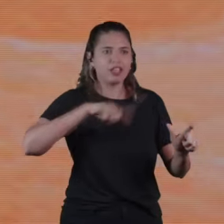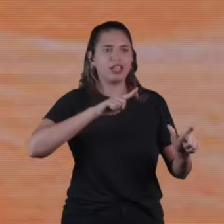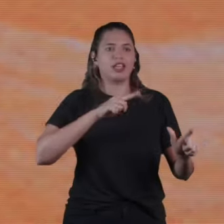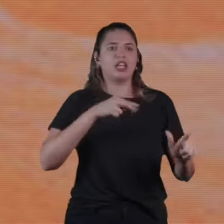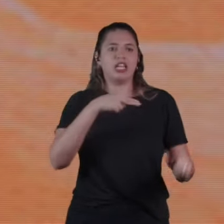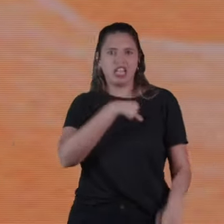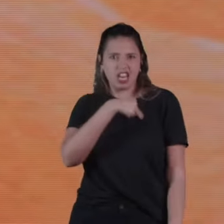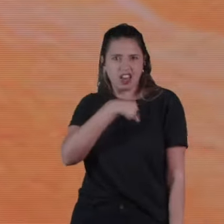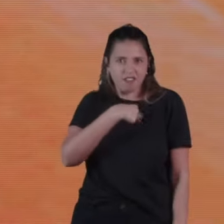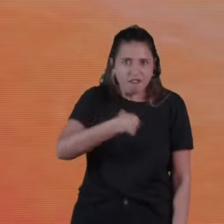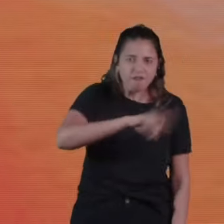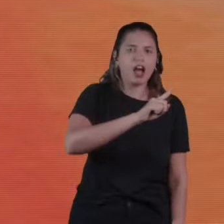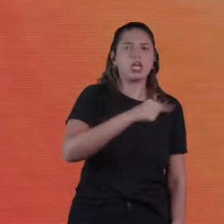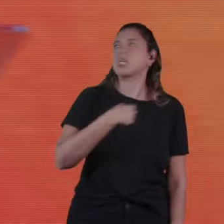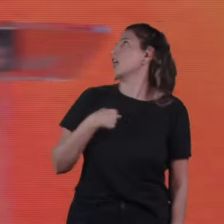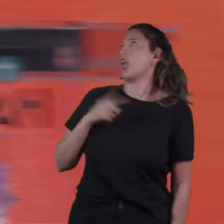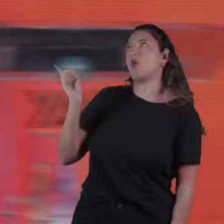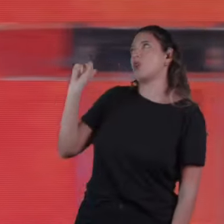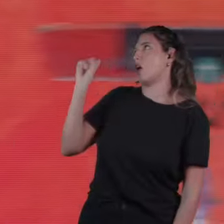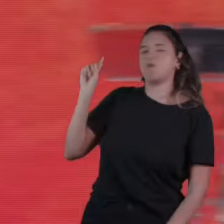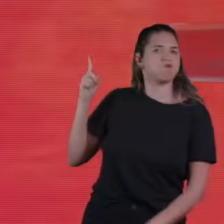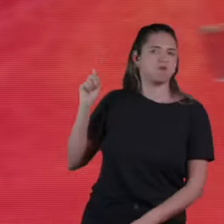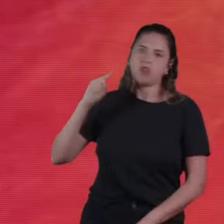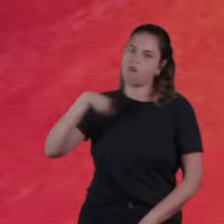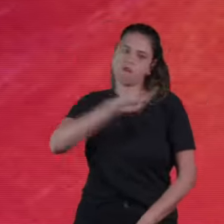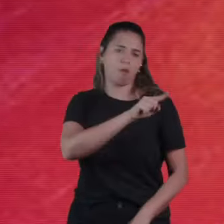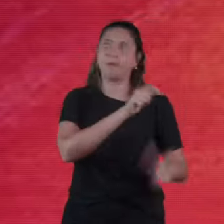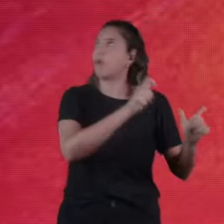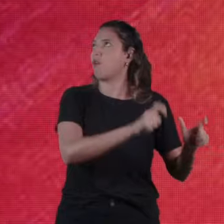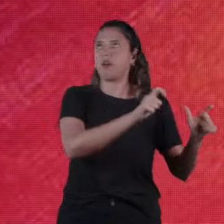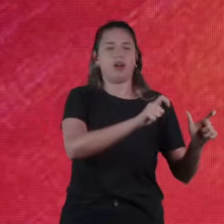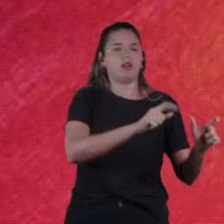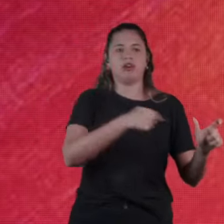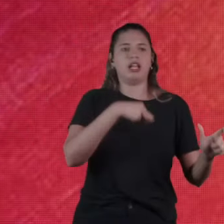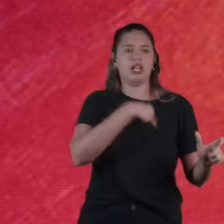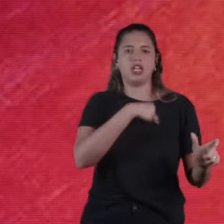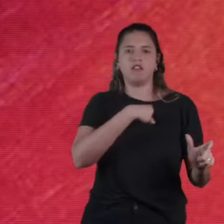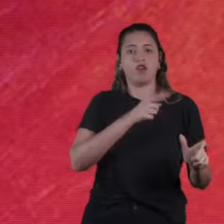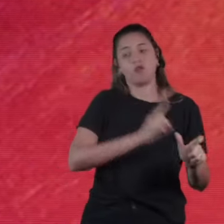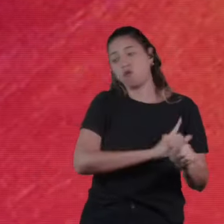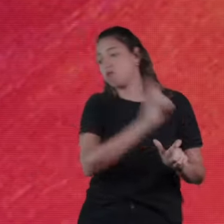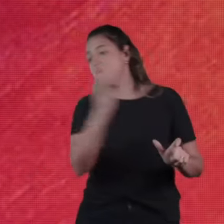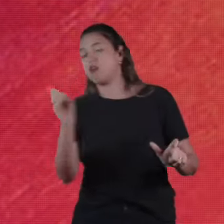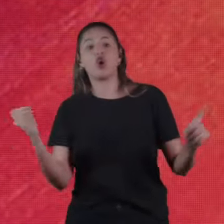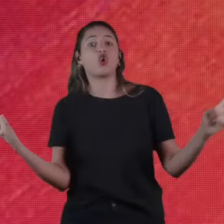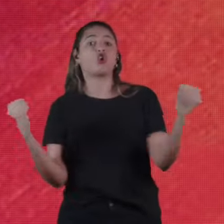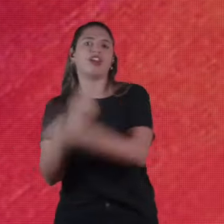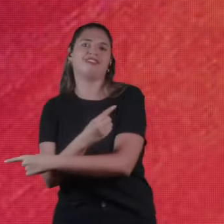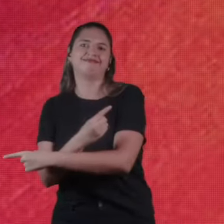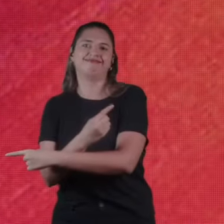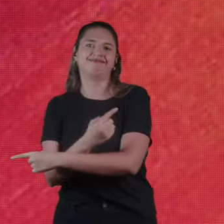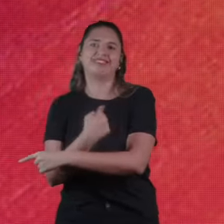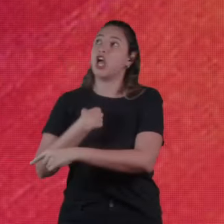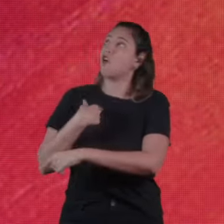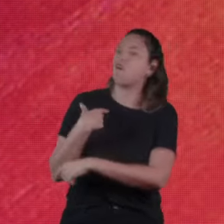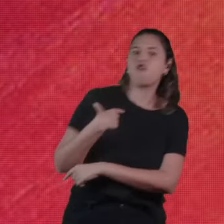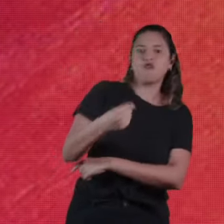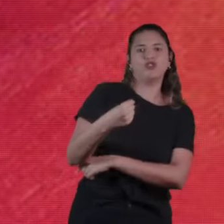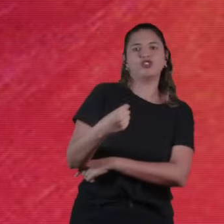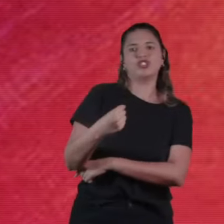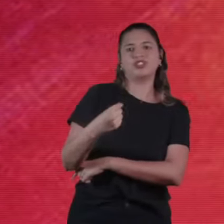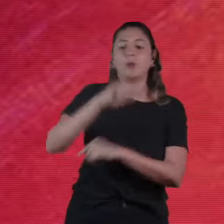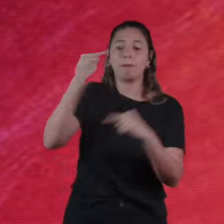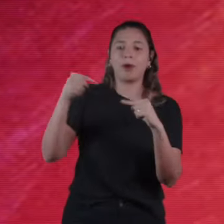vou para o lado oposto, eu vou para o extremo oposto daquilo que Deus mandou, eu vou fugir da vontade de Deus. Não